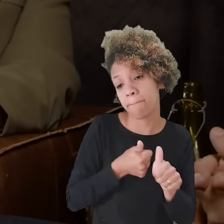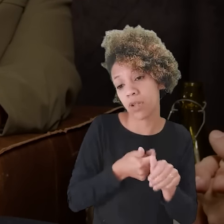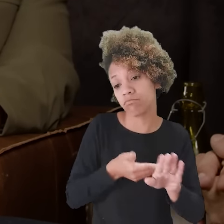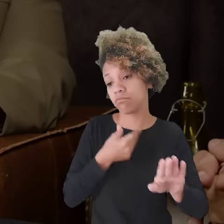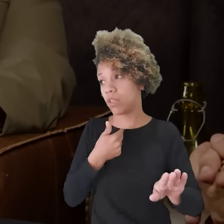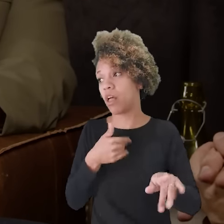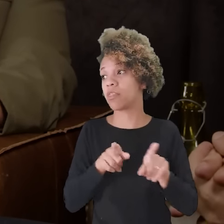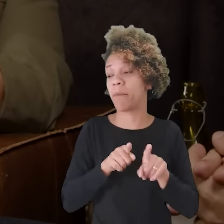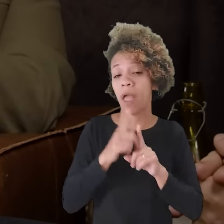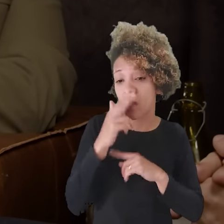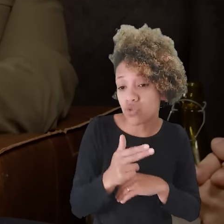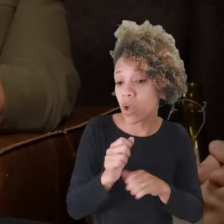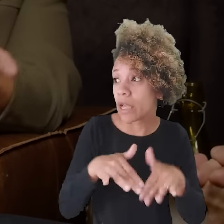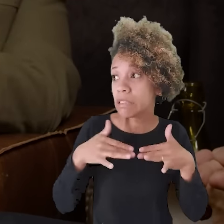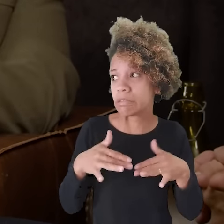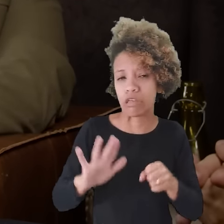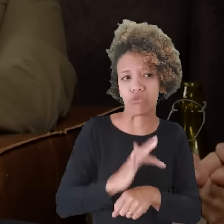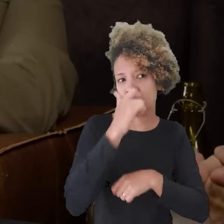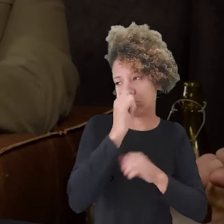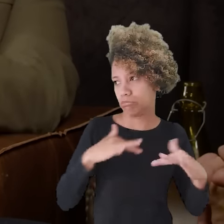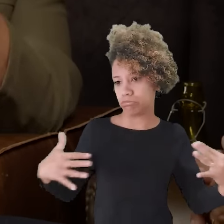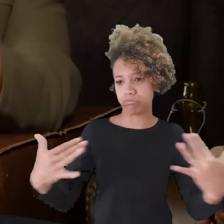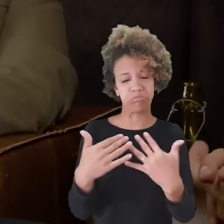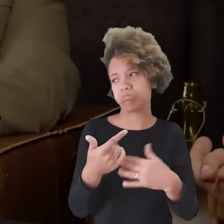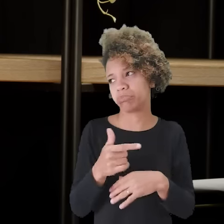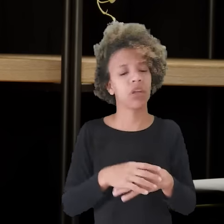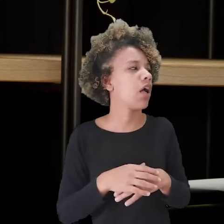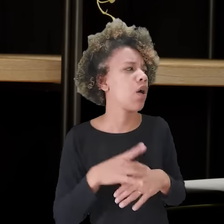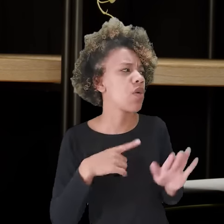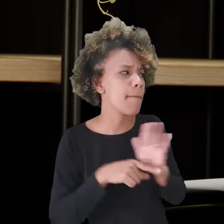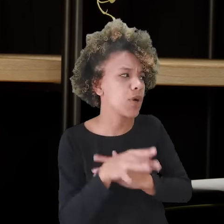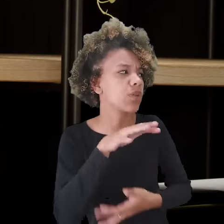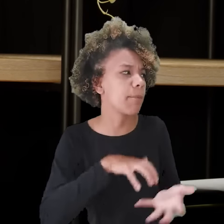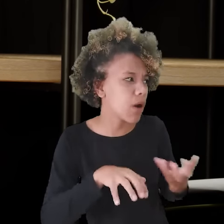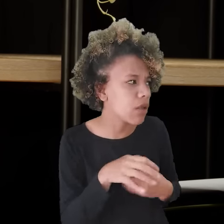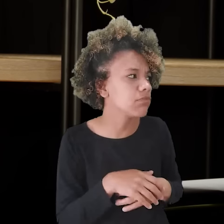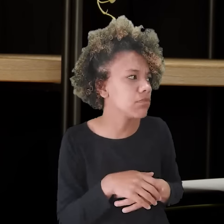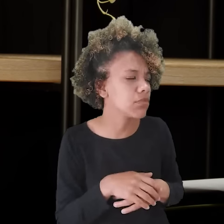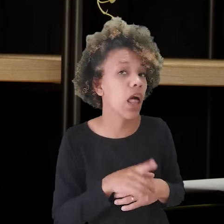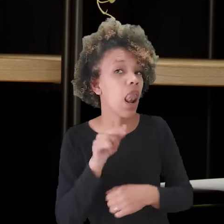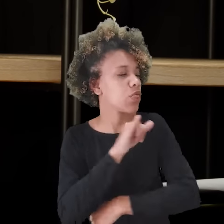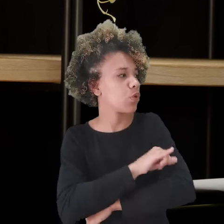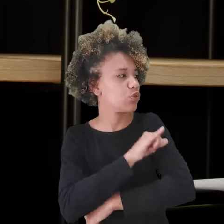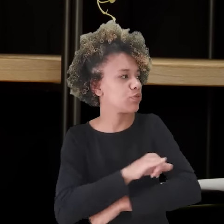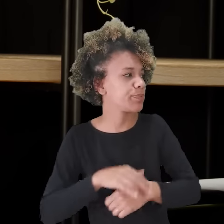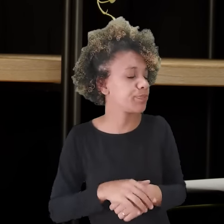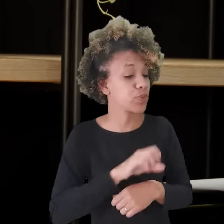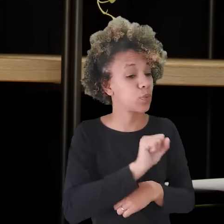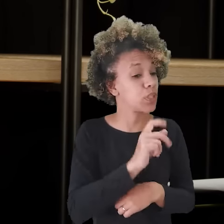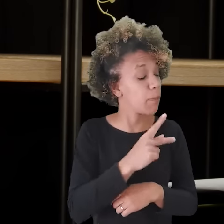era numa cidade afastada que o pessoal achou que a cidade ia bombar em volta não bombou tem uma pergunta muito polêmica pra você lá no Rio de Janeiro